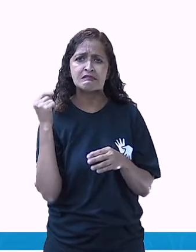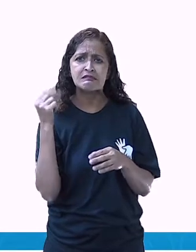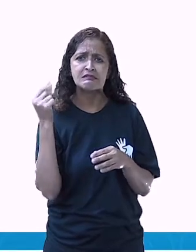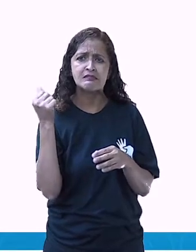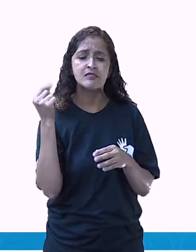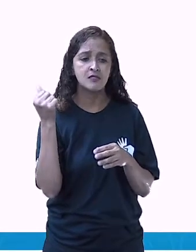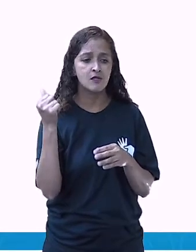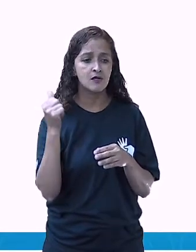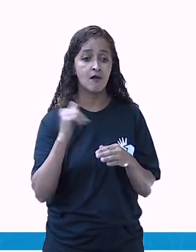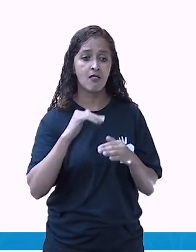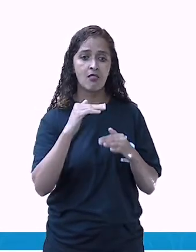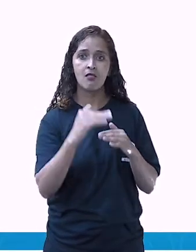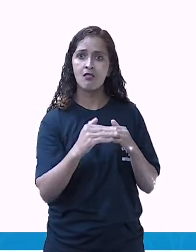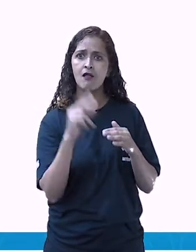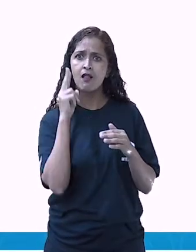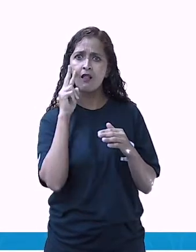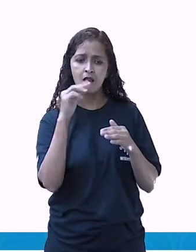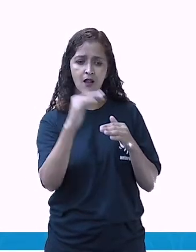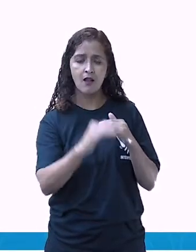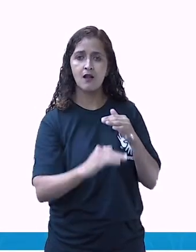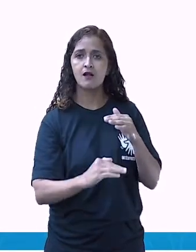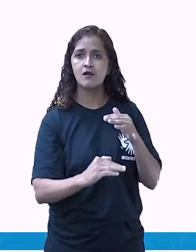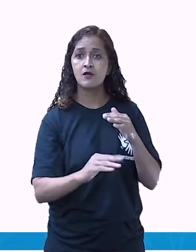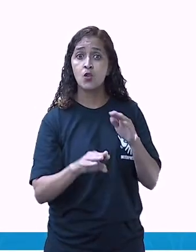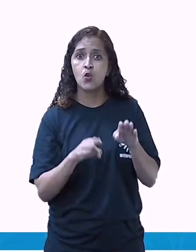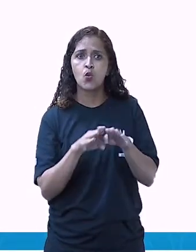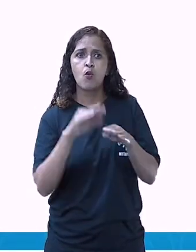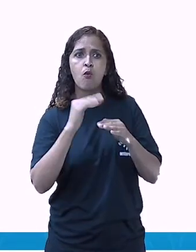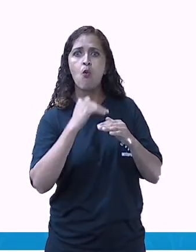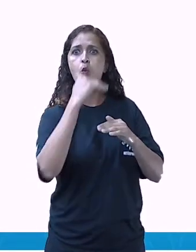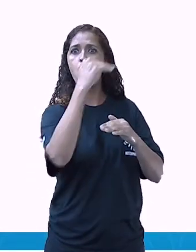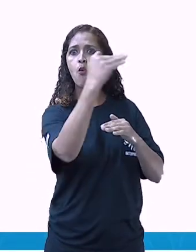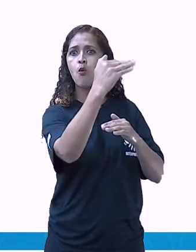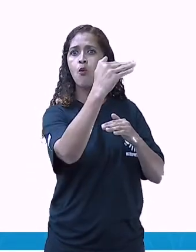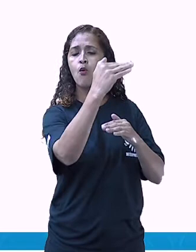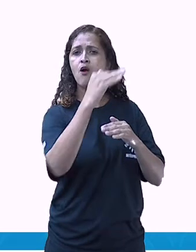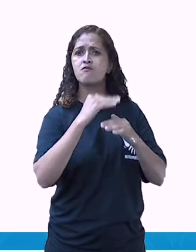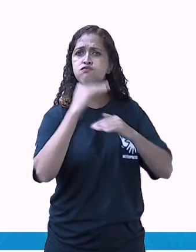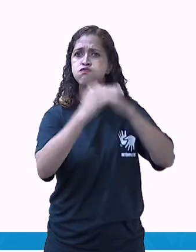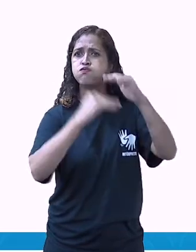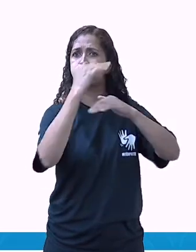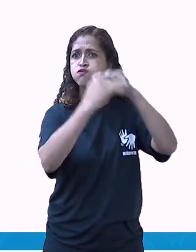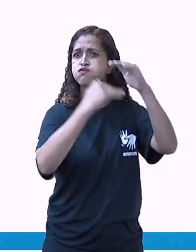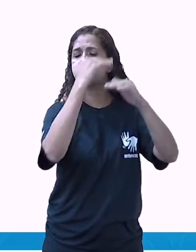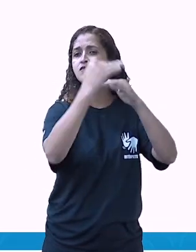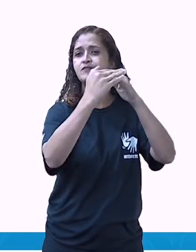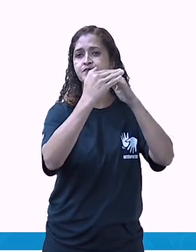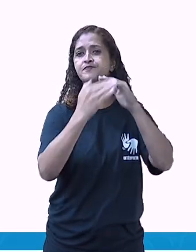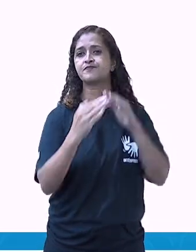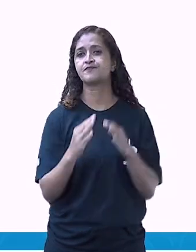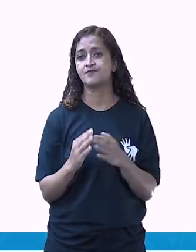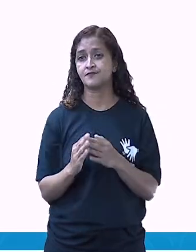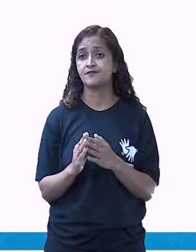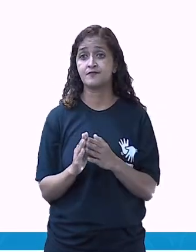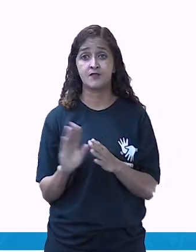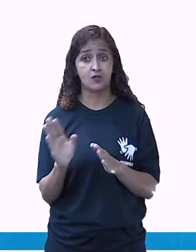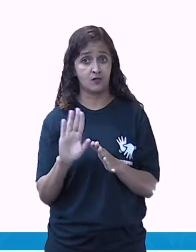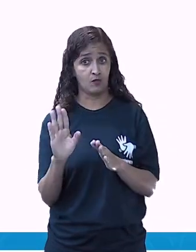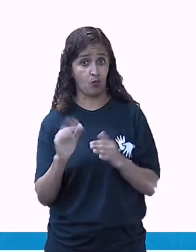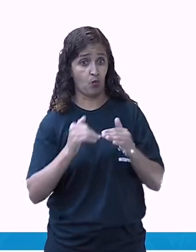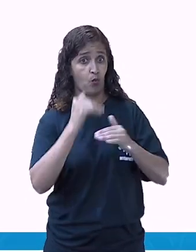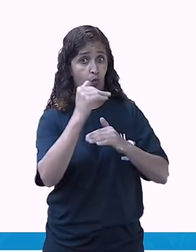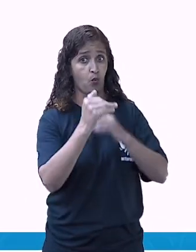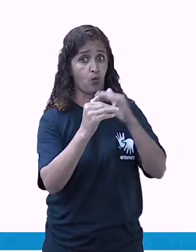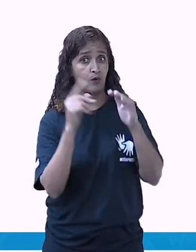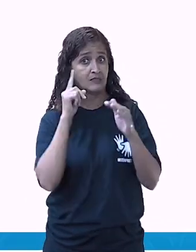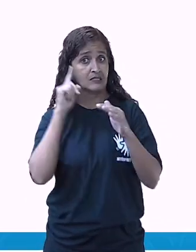pequeno, não é isso? E aí ele aumentou, ele cresceu. Ele não cresceu de uma hora para outra, ele